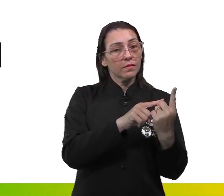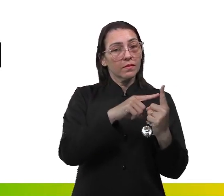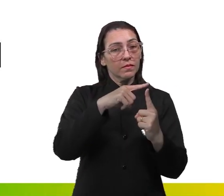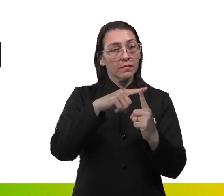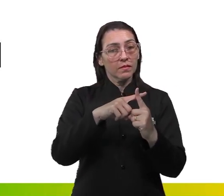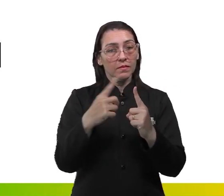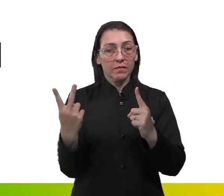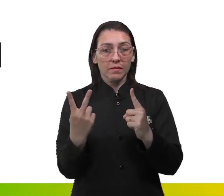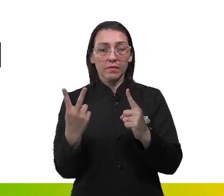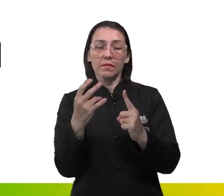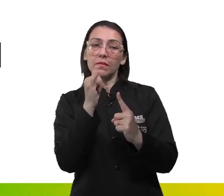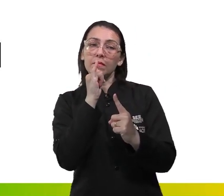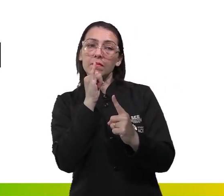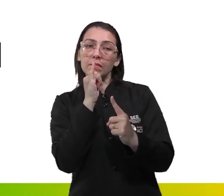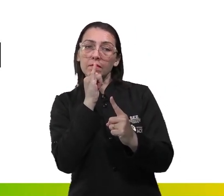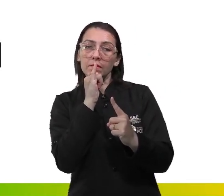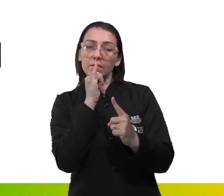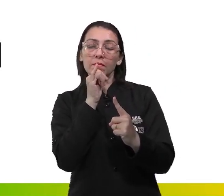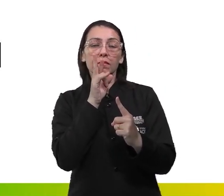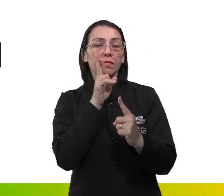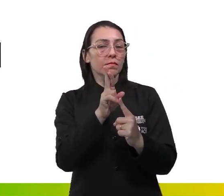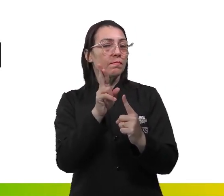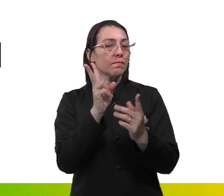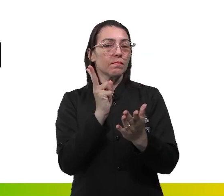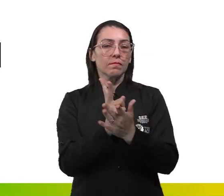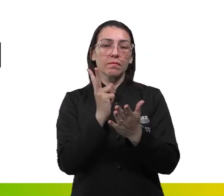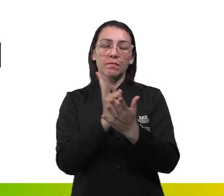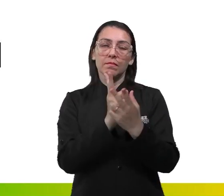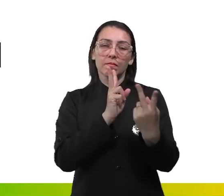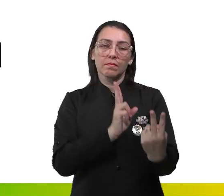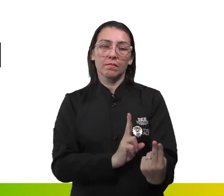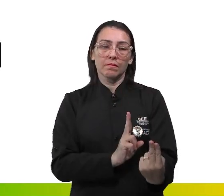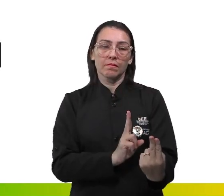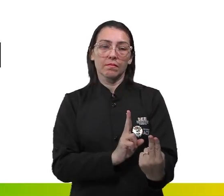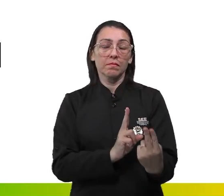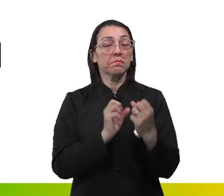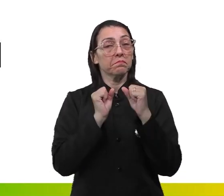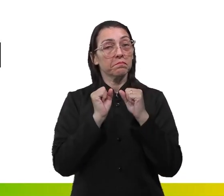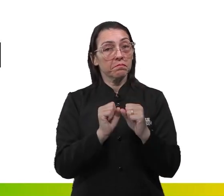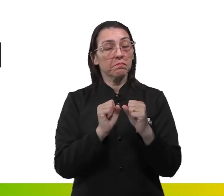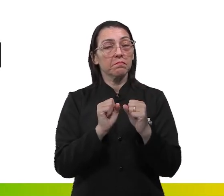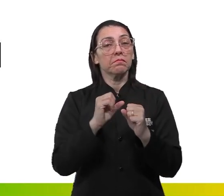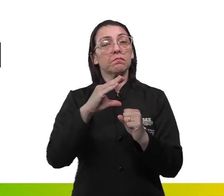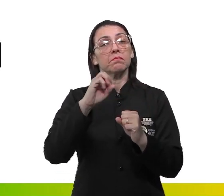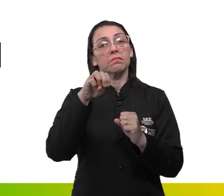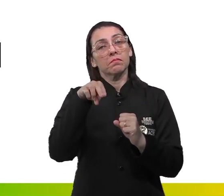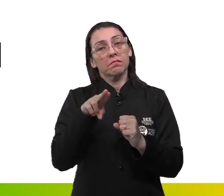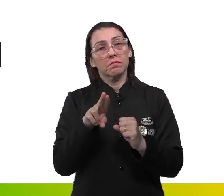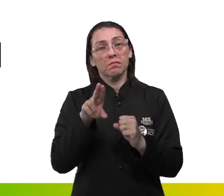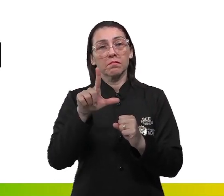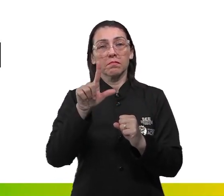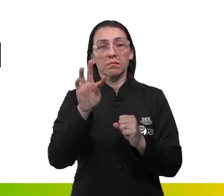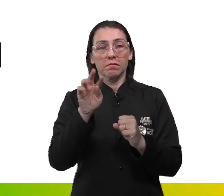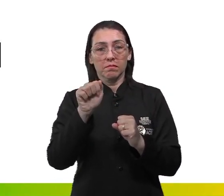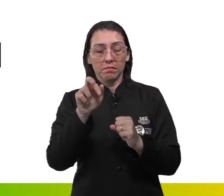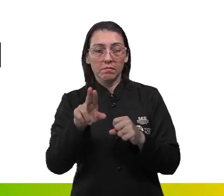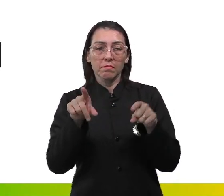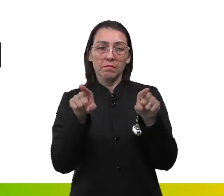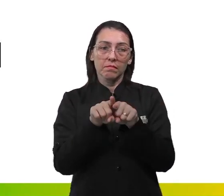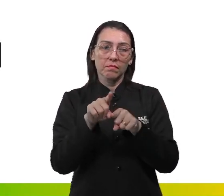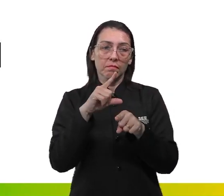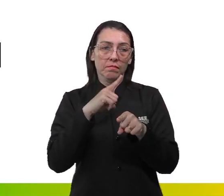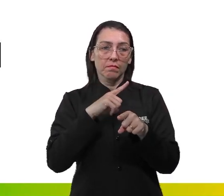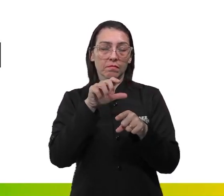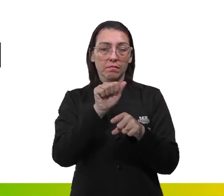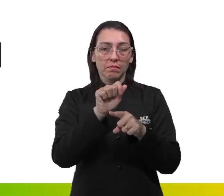Por exemplo, o resultado é o mesmo. Você pode comutar, propriedade comutativa. Se você tiver